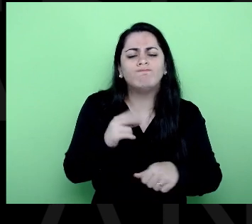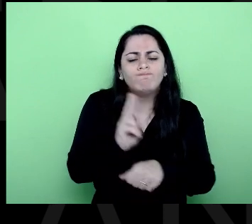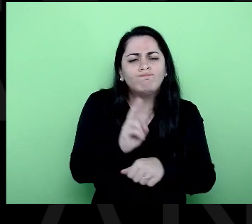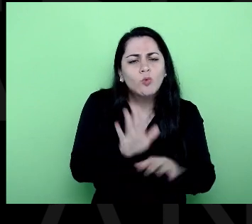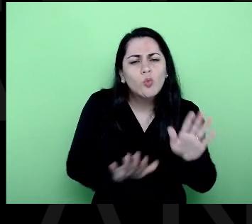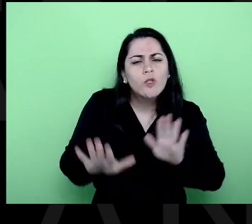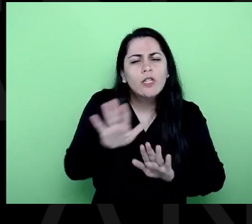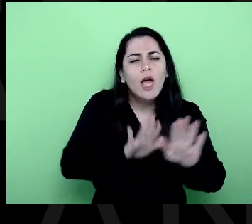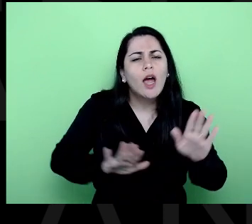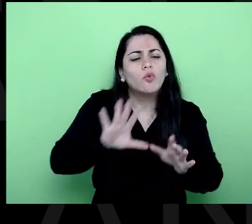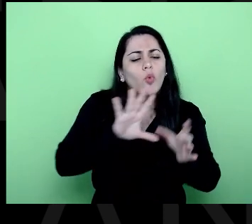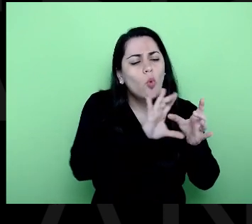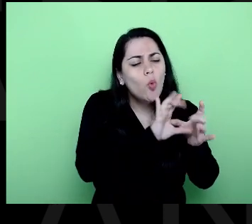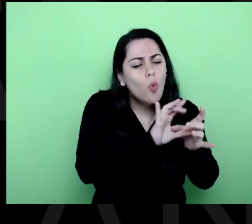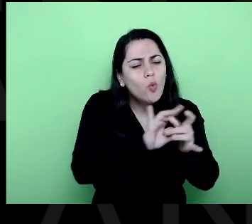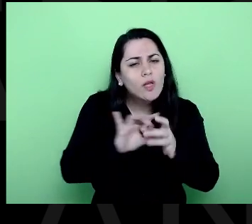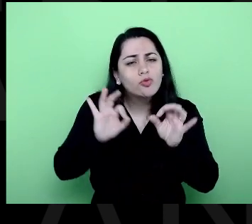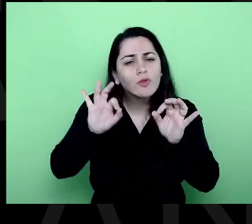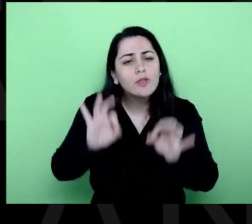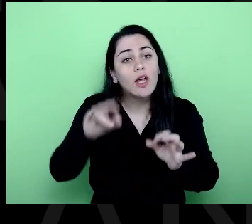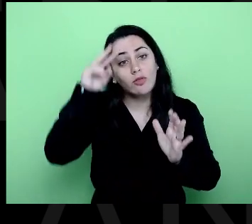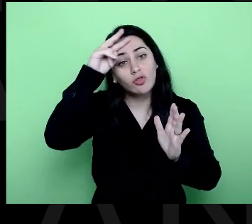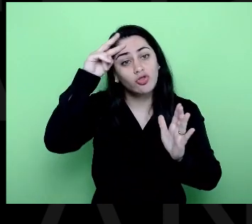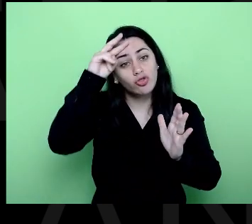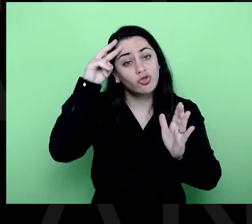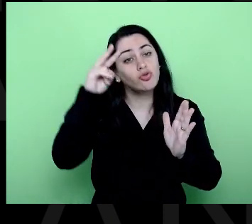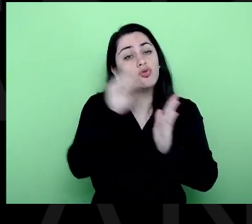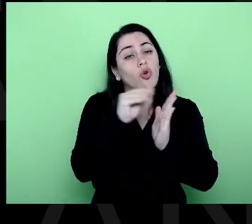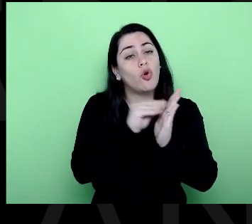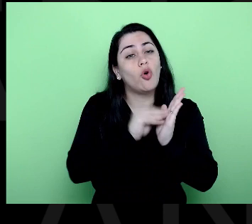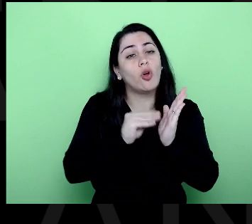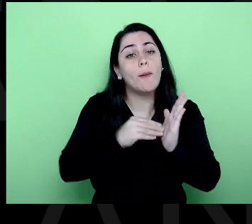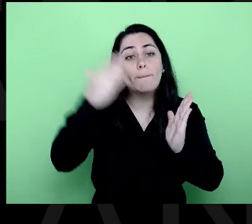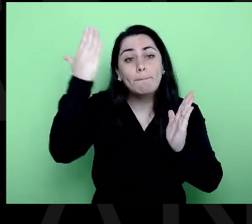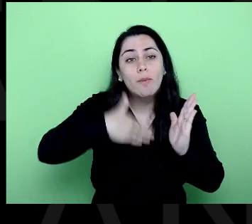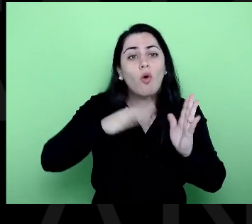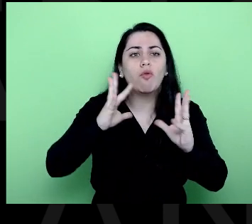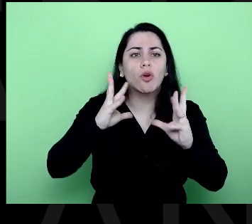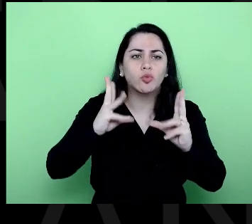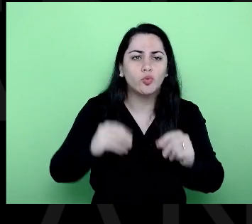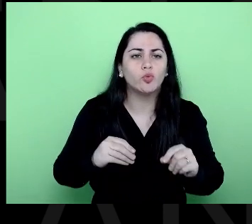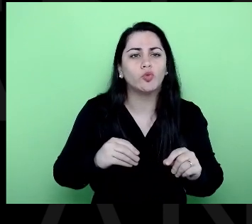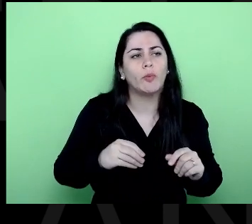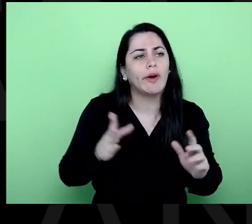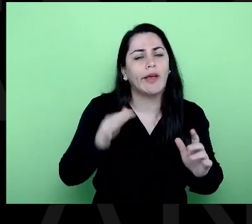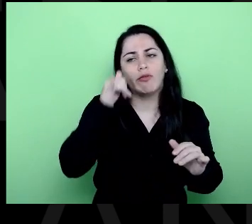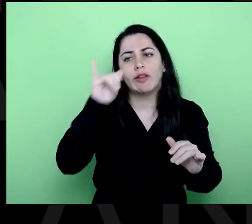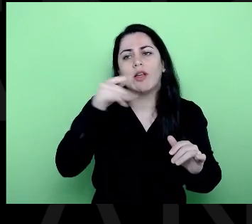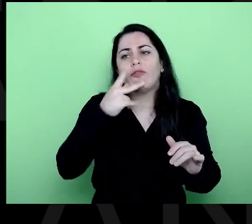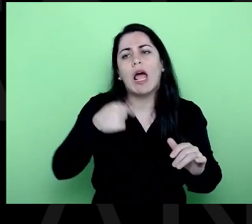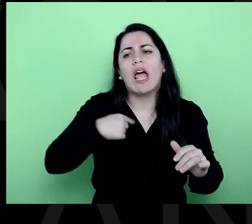de contextualizar tudo, de colocar tudo dentro de um contexto, de colocar tudo com prova para que ninguém diga que eu inventei